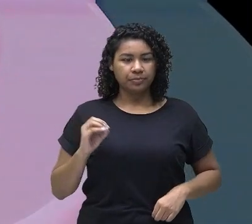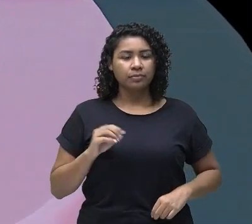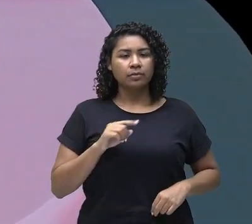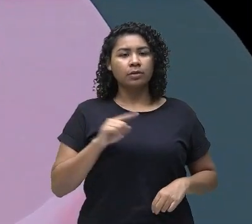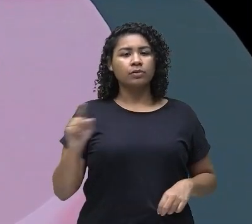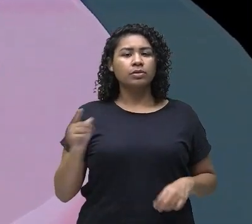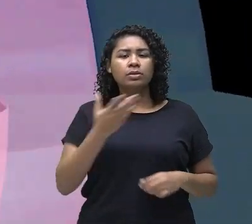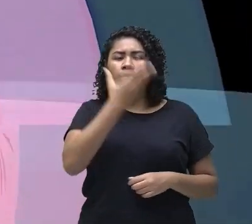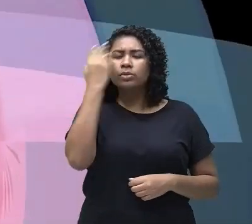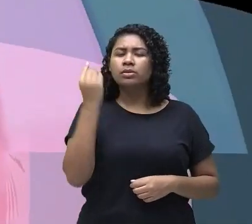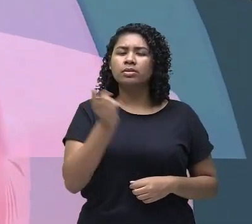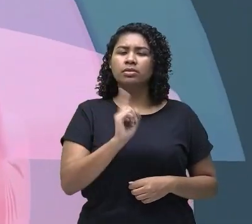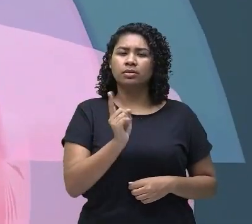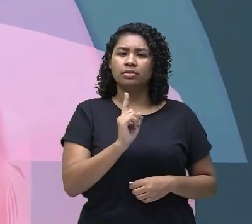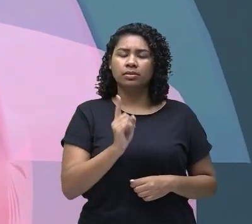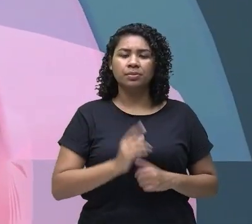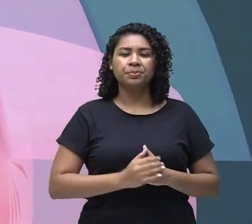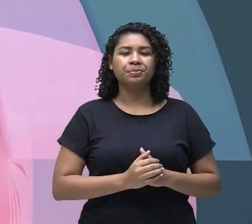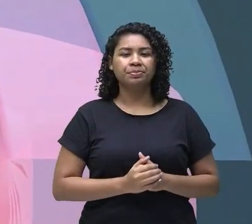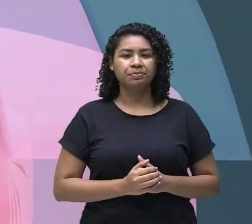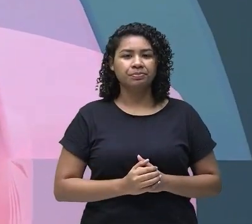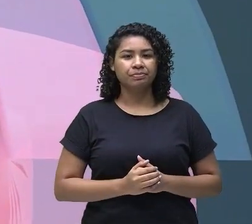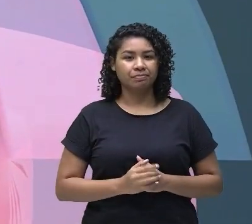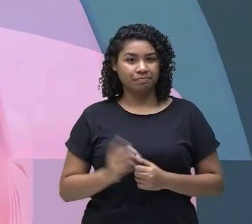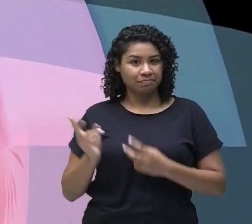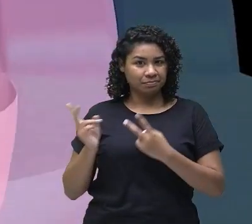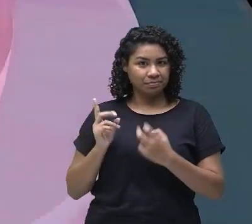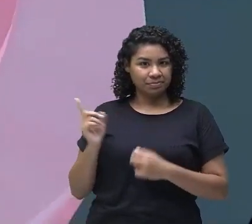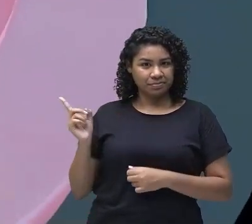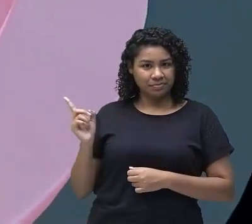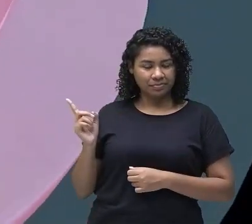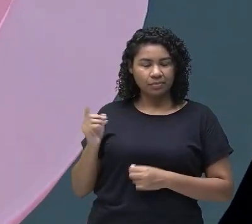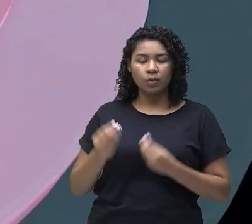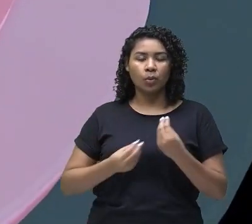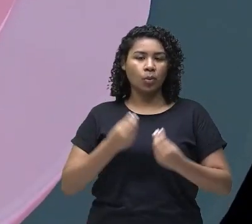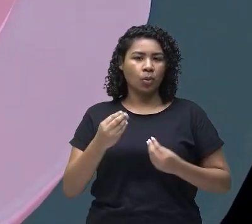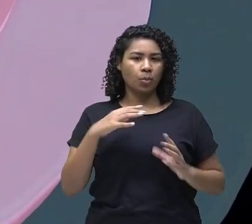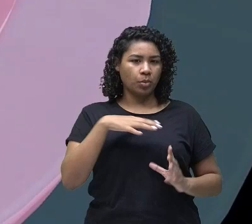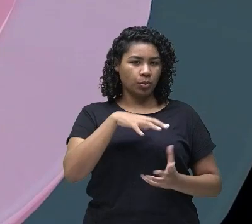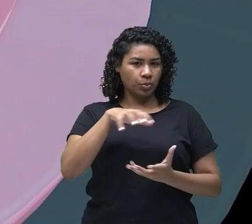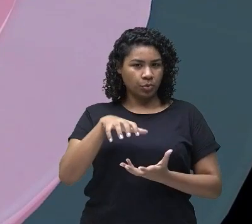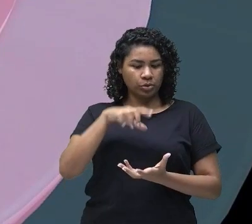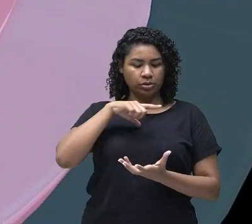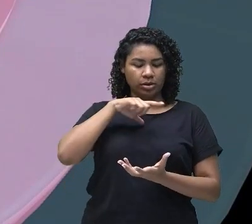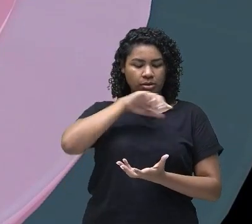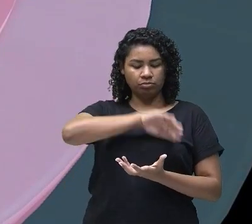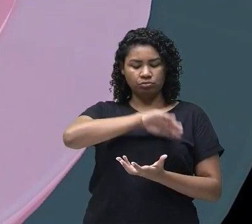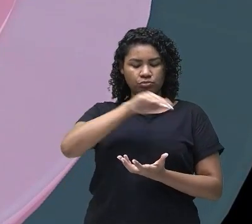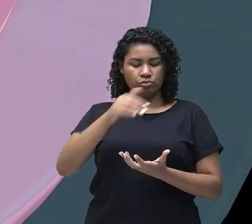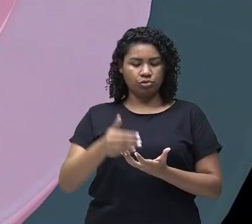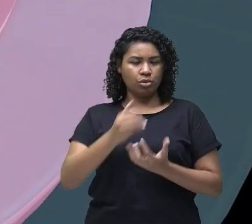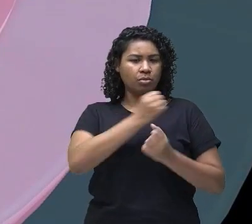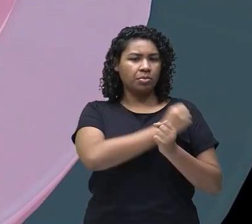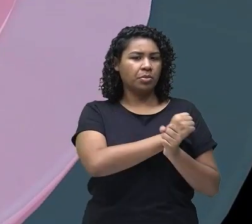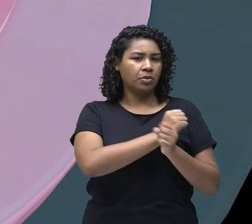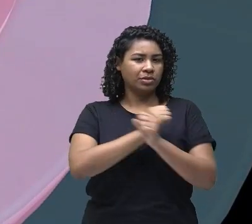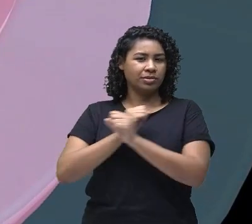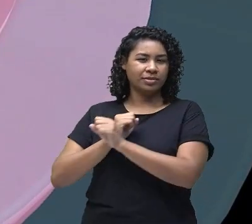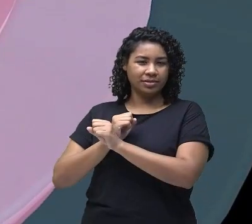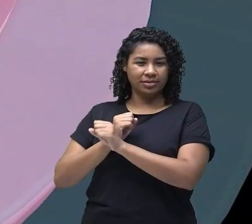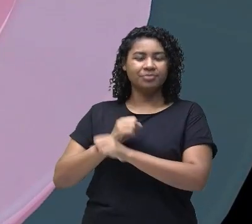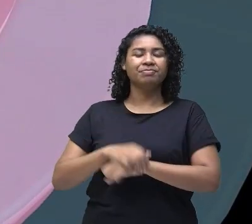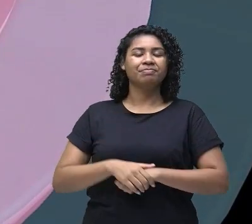não esquecerem como o nosso planeta é protegido aí por